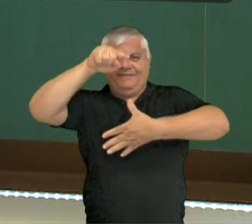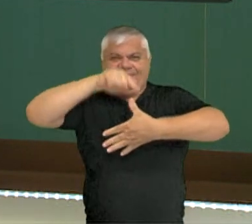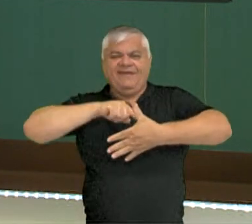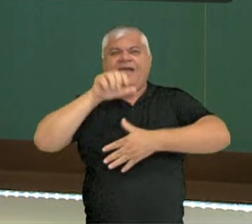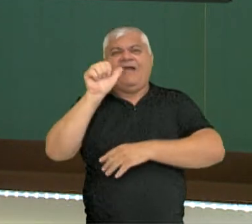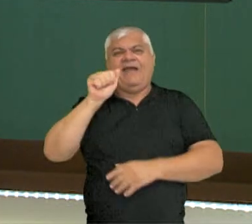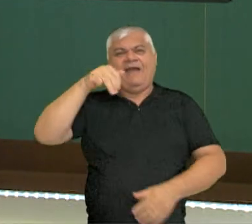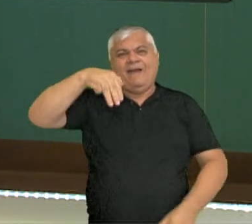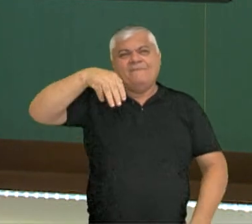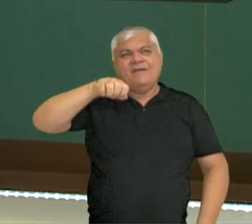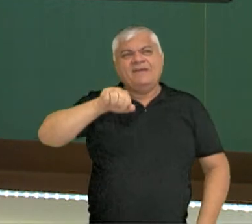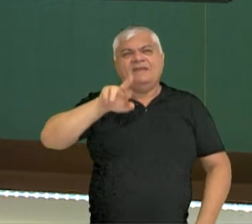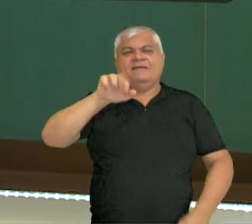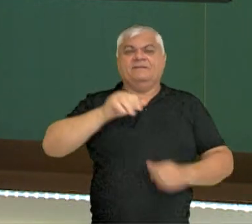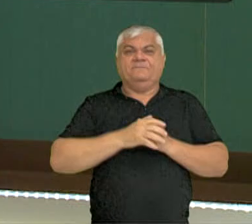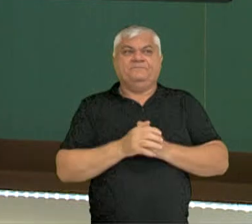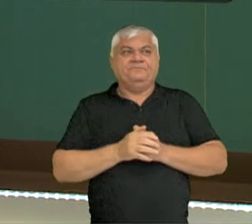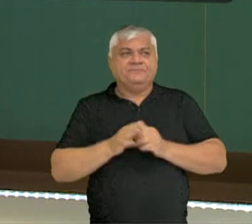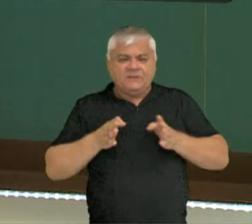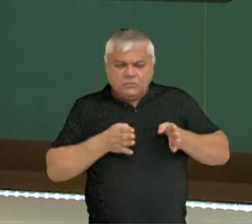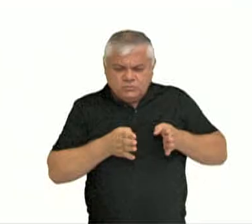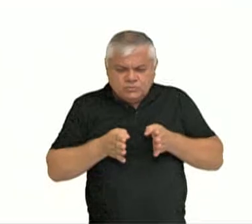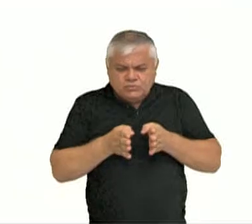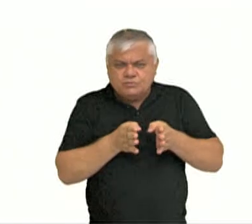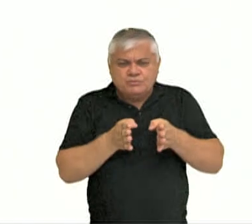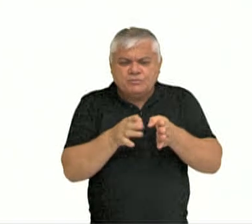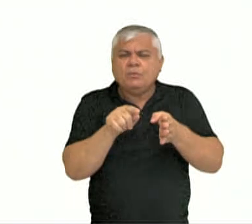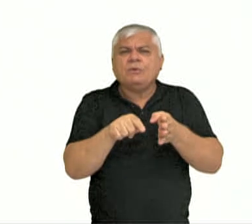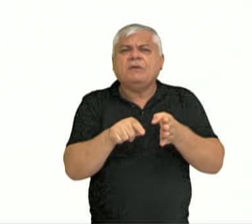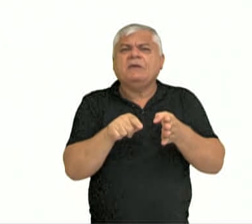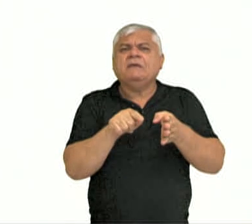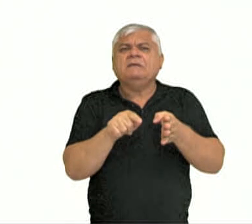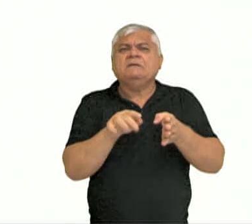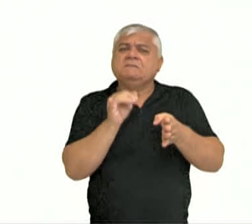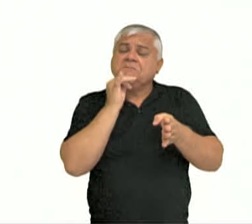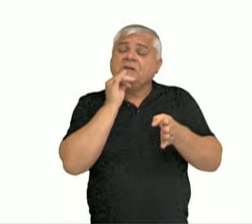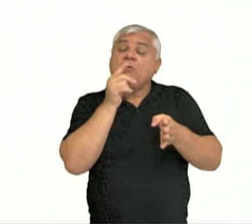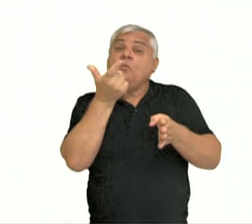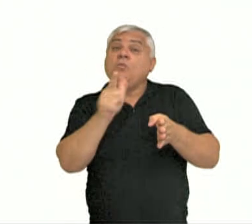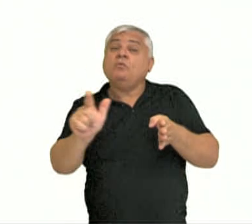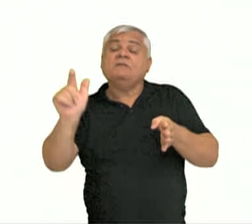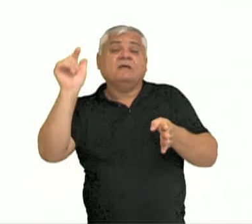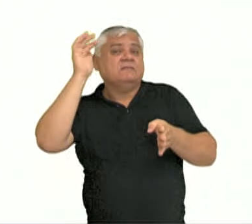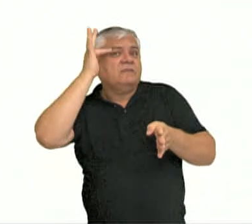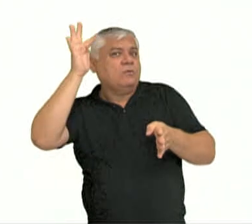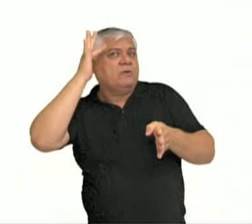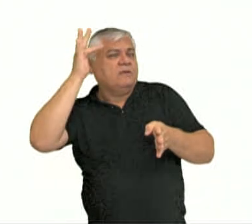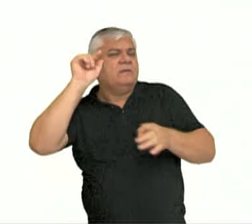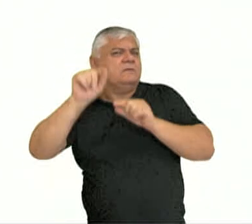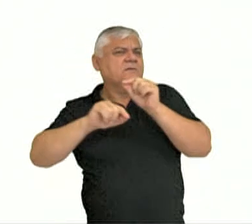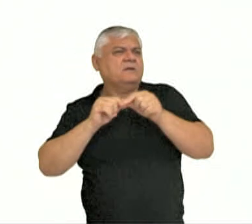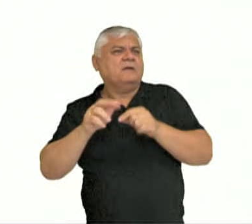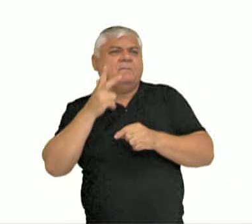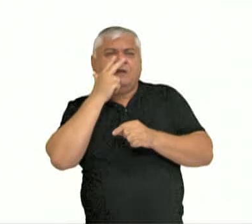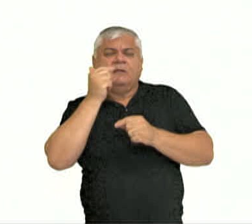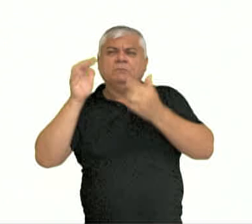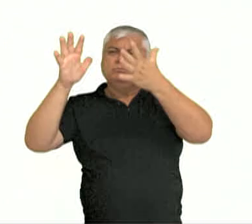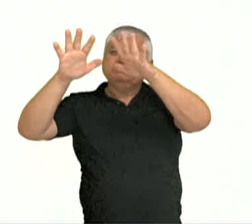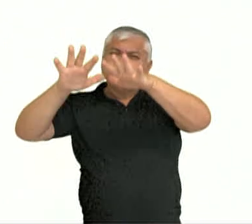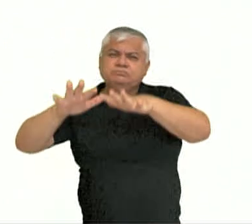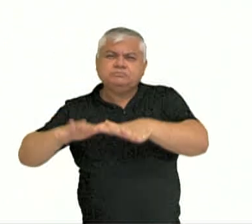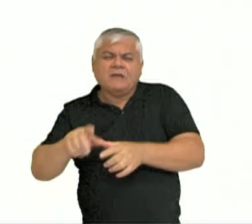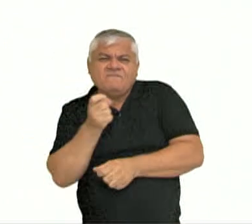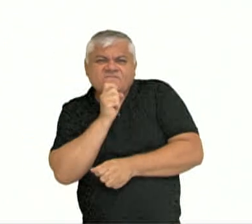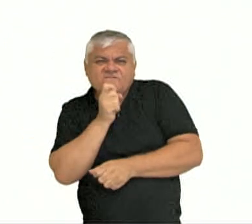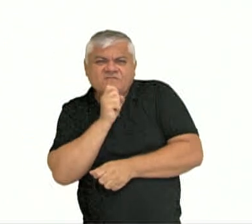essa história. Estreito de Bering. Outra teoria seria antes do término da última glaciação, o professor Roberto falou sobre isso,